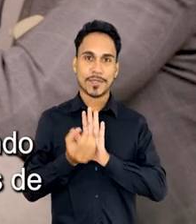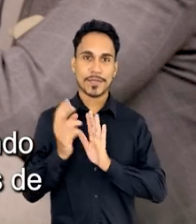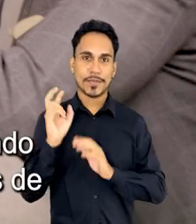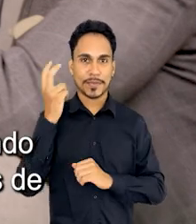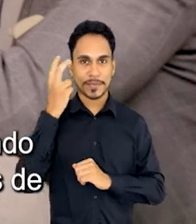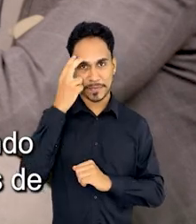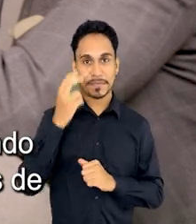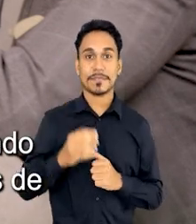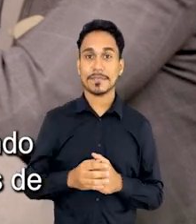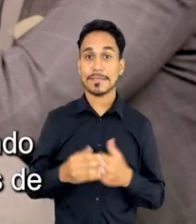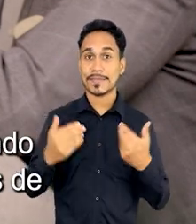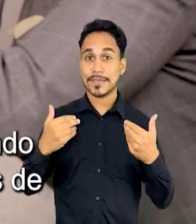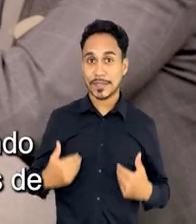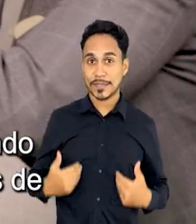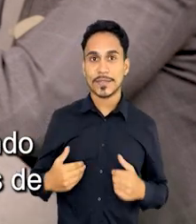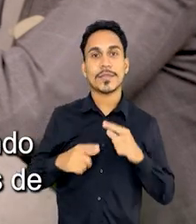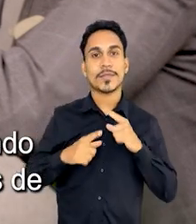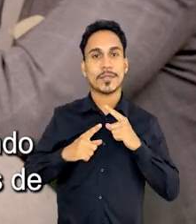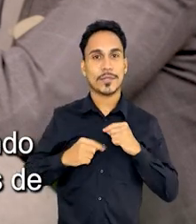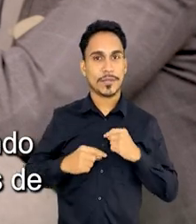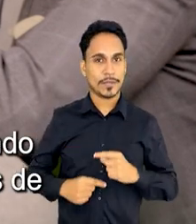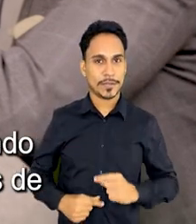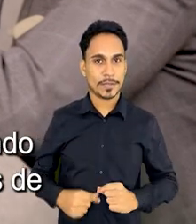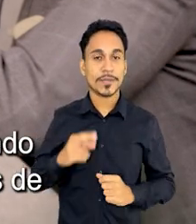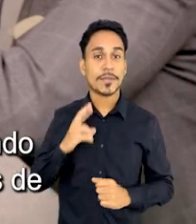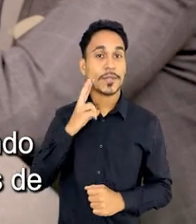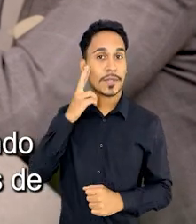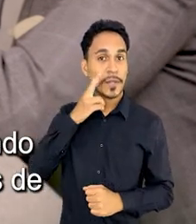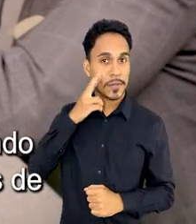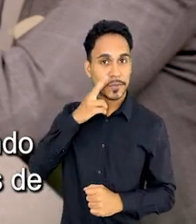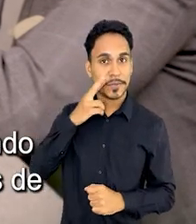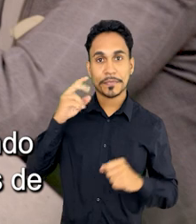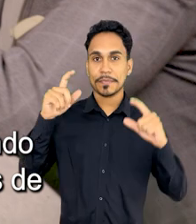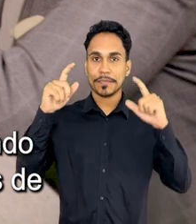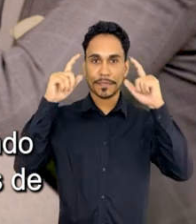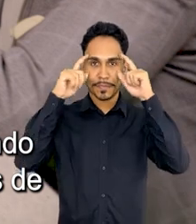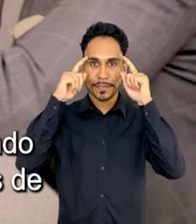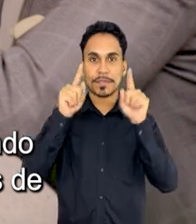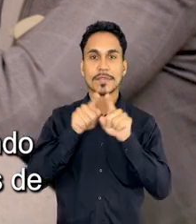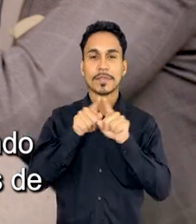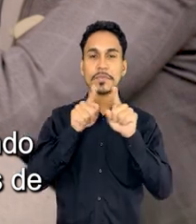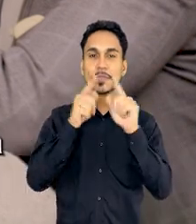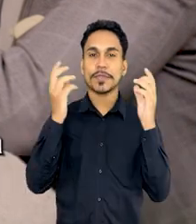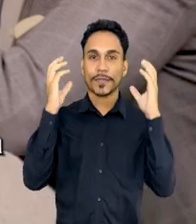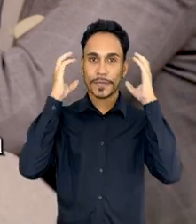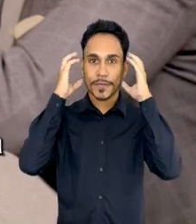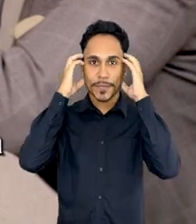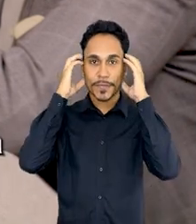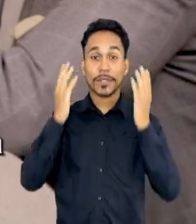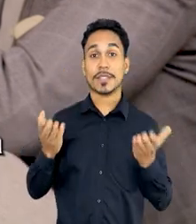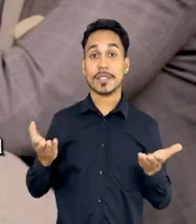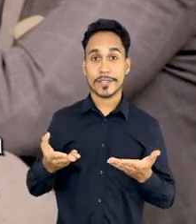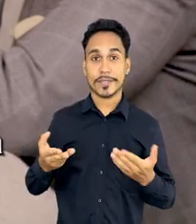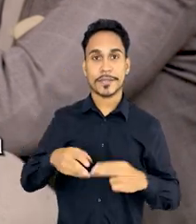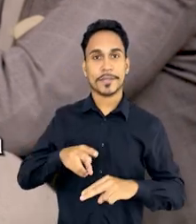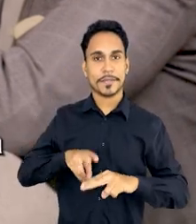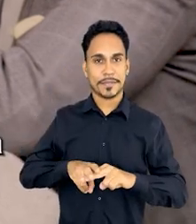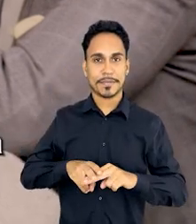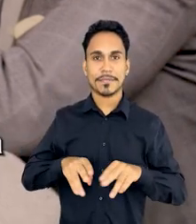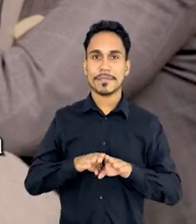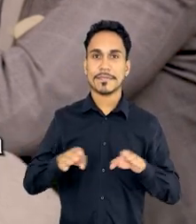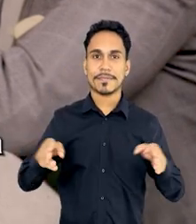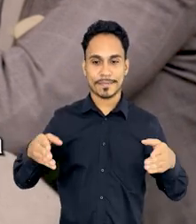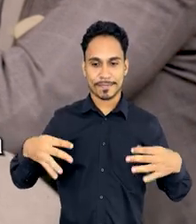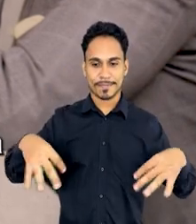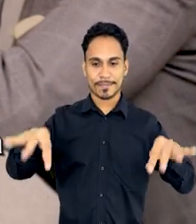rapidamente a minha autodescrição eu tô vestindo uma camisa de botão Rosa óculos de grau fones de ouvidos e estou sentada